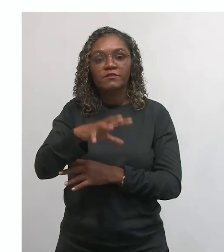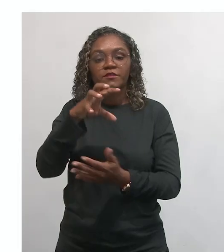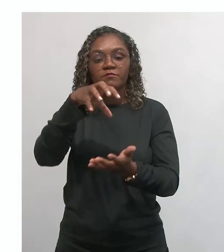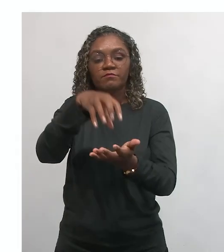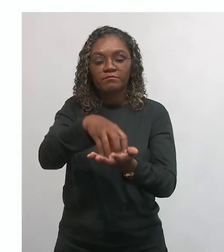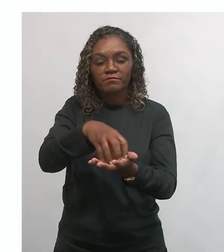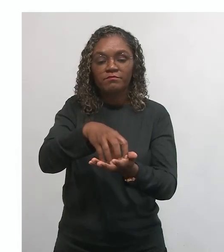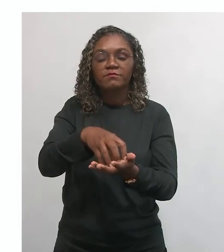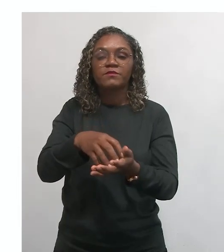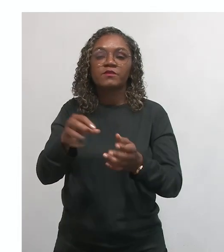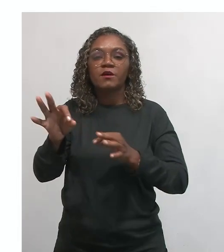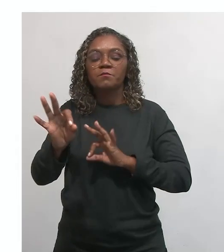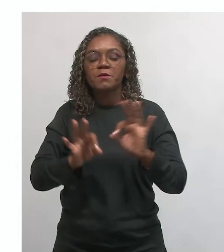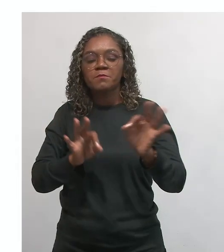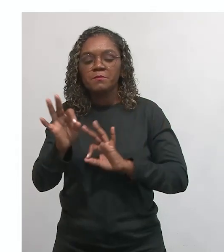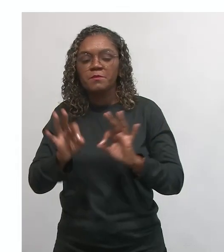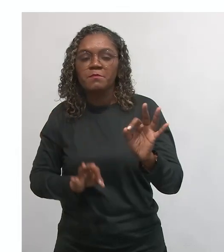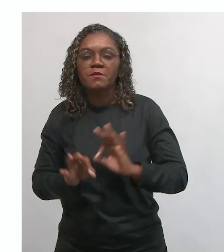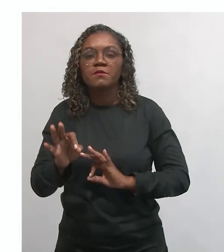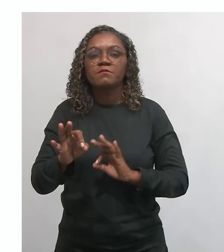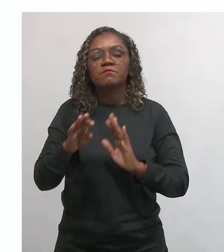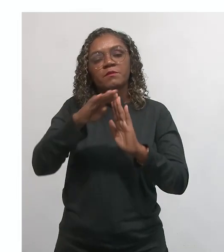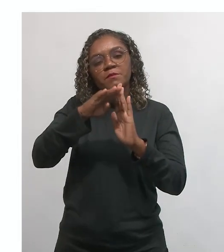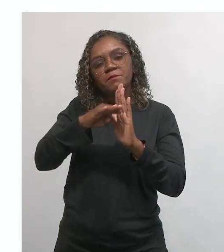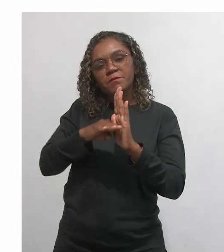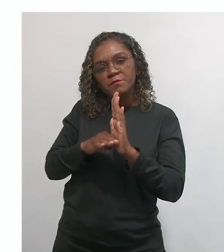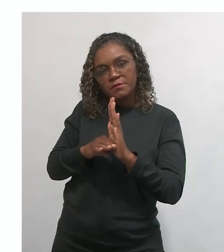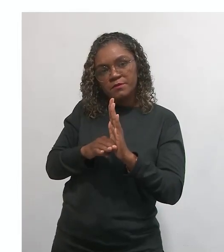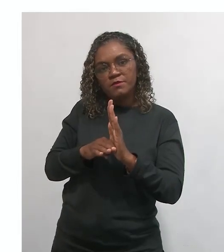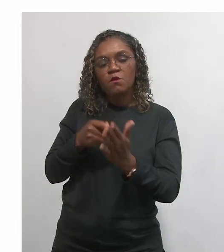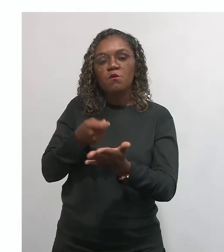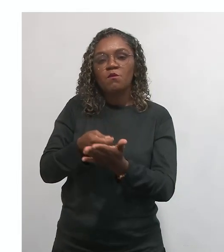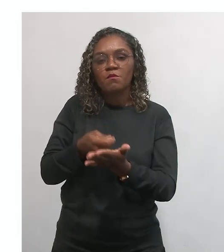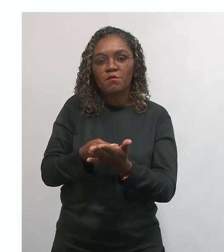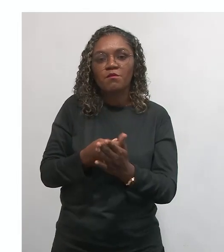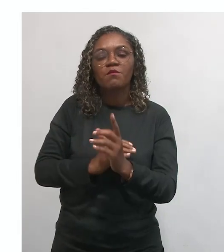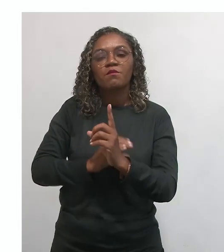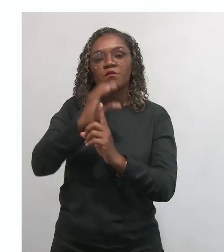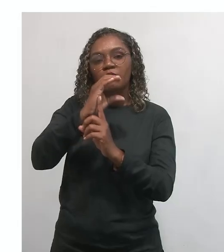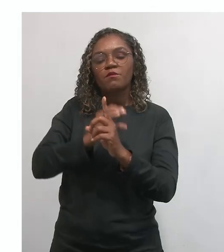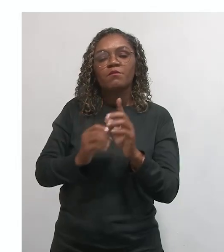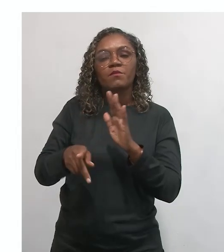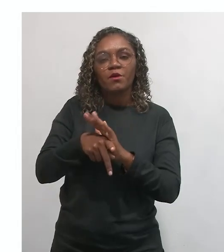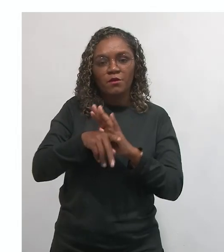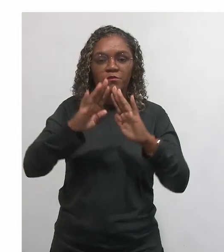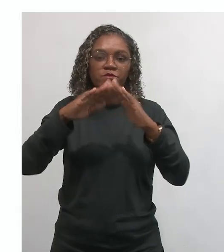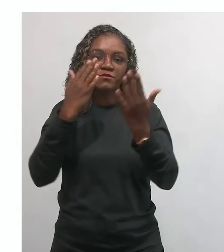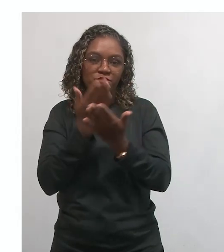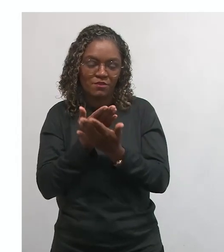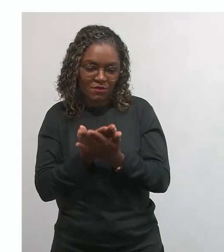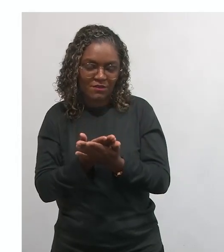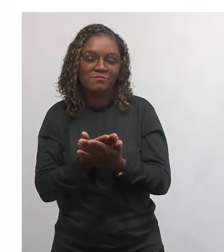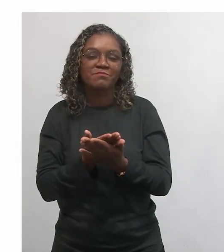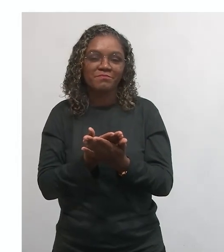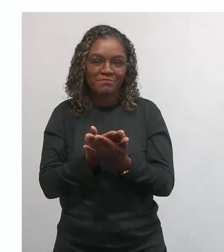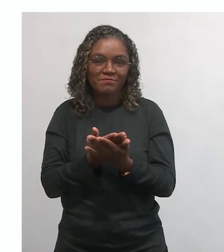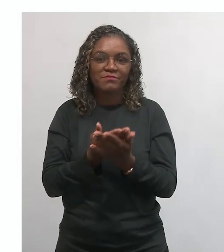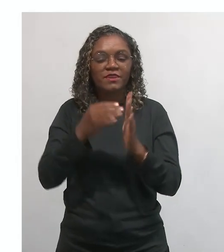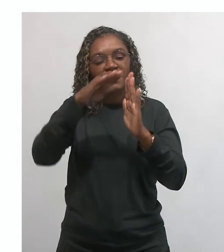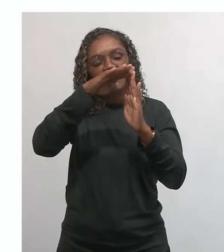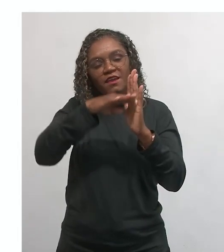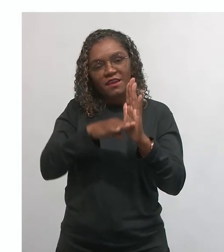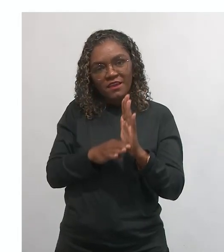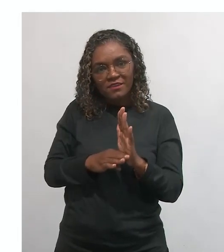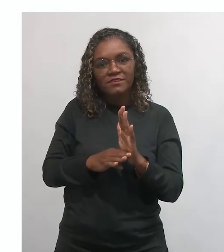organização formada por planos de ensino que precisa cumprir um calendário escolar